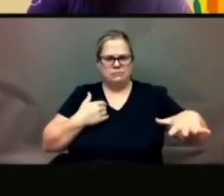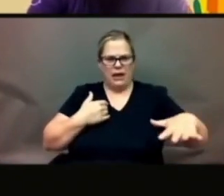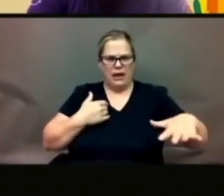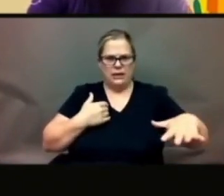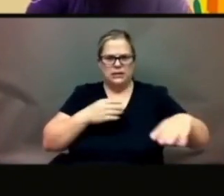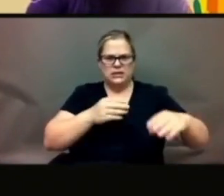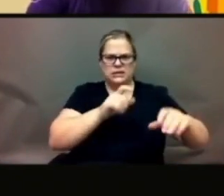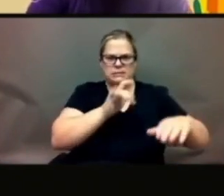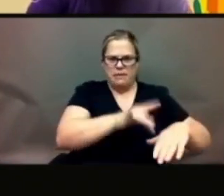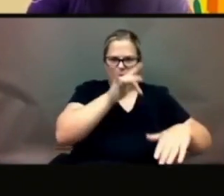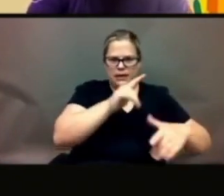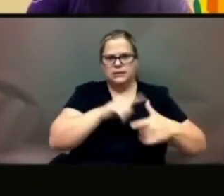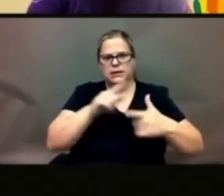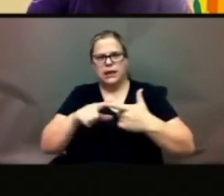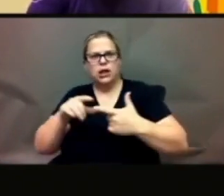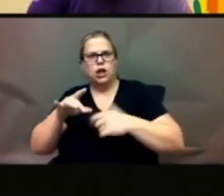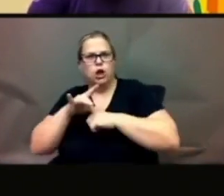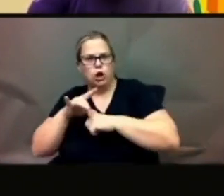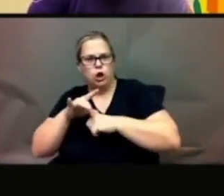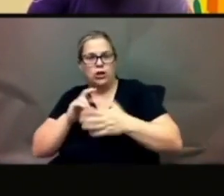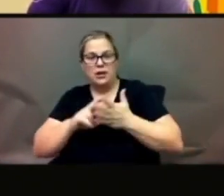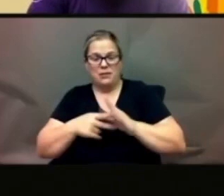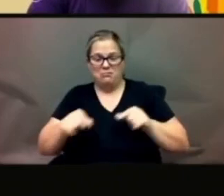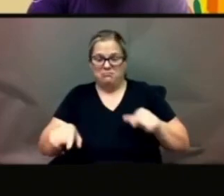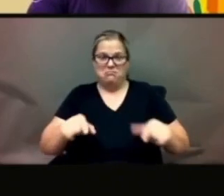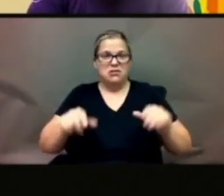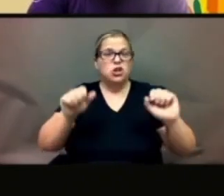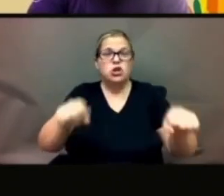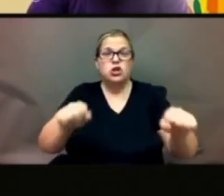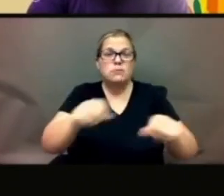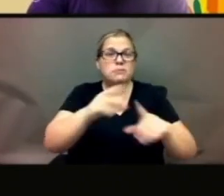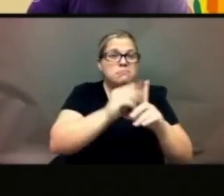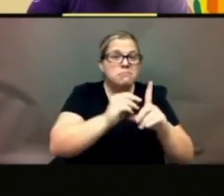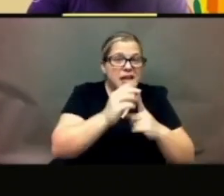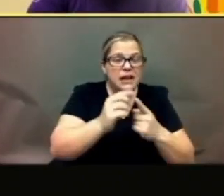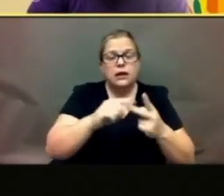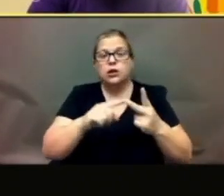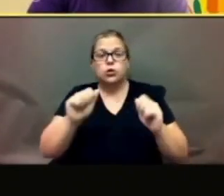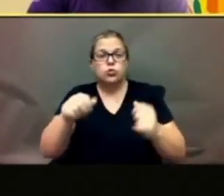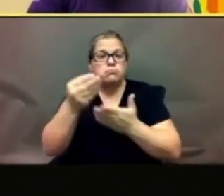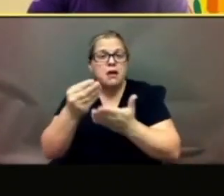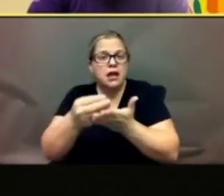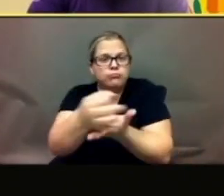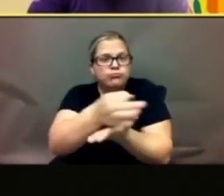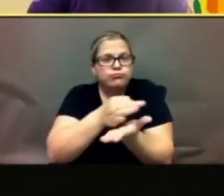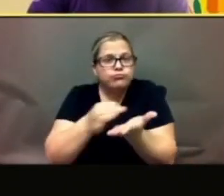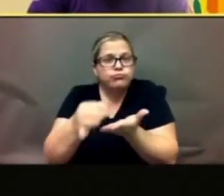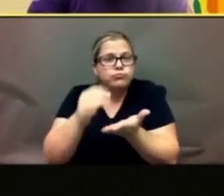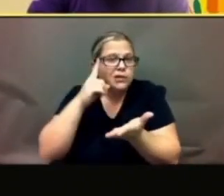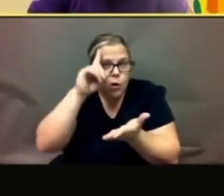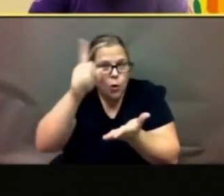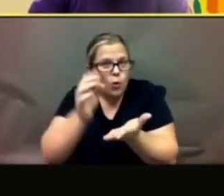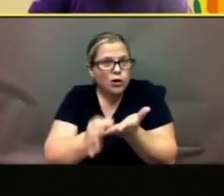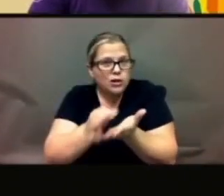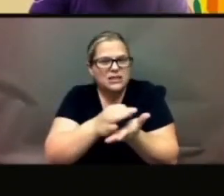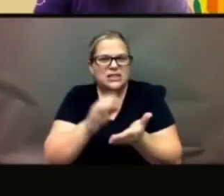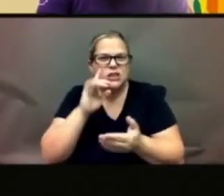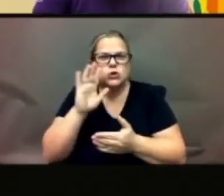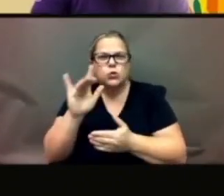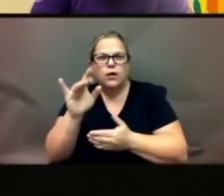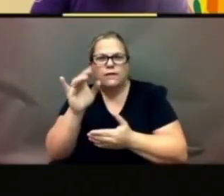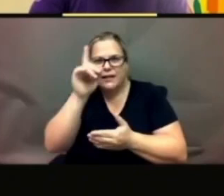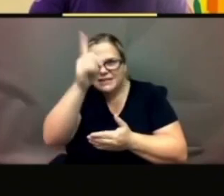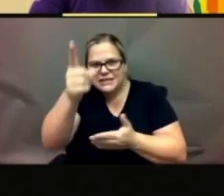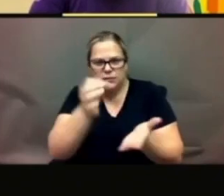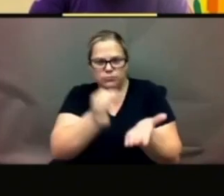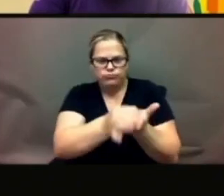nós temos o imputado no espaço. O imputado no aterramento. Nós temos as duas bananas. Você pode ser mudado. Espaço e